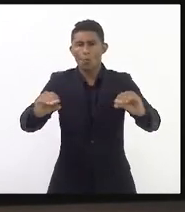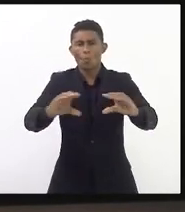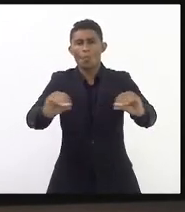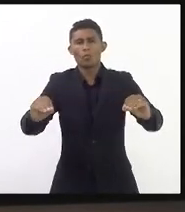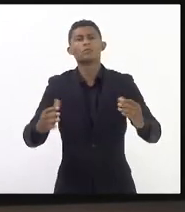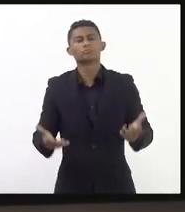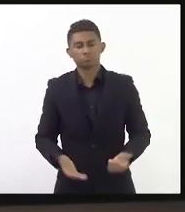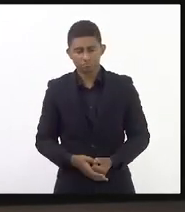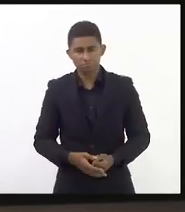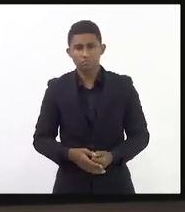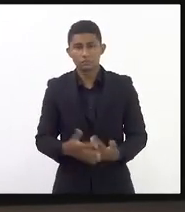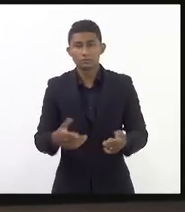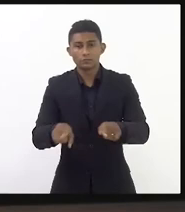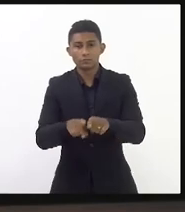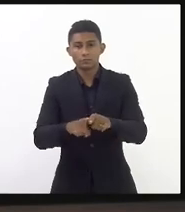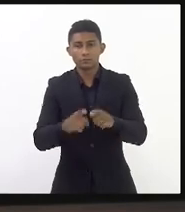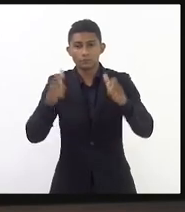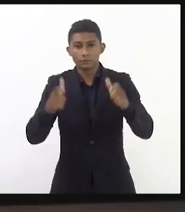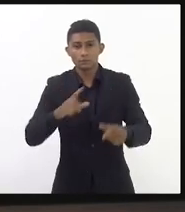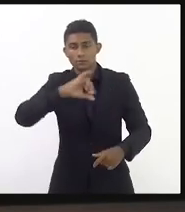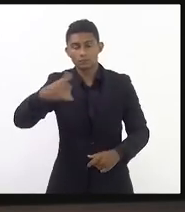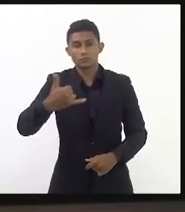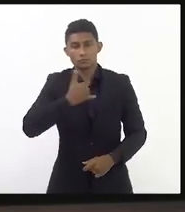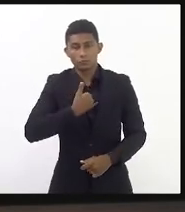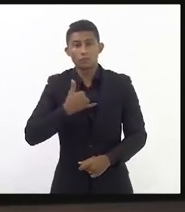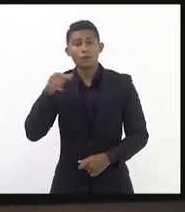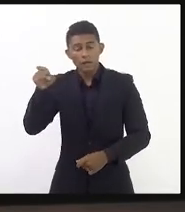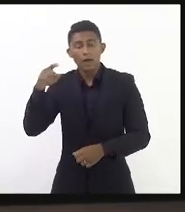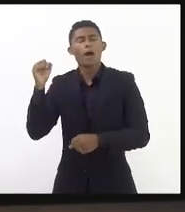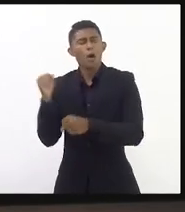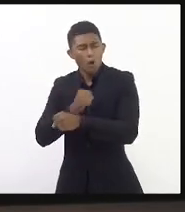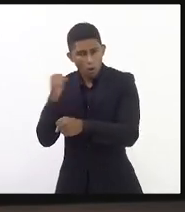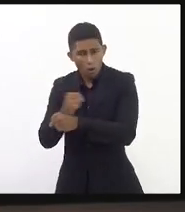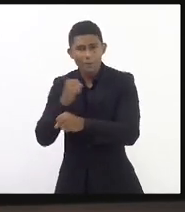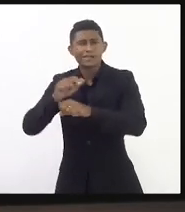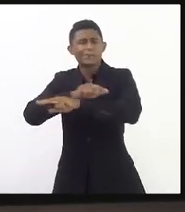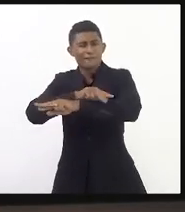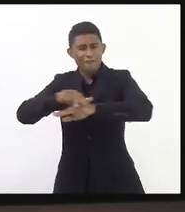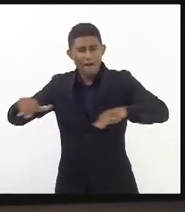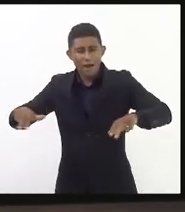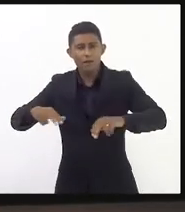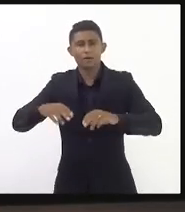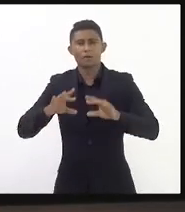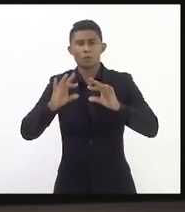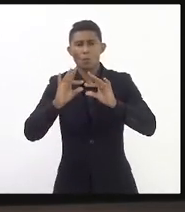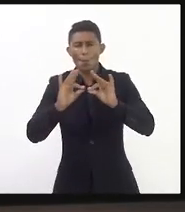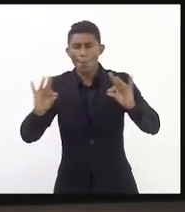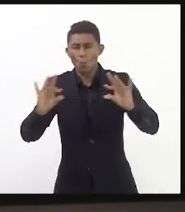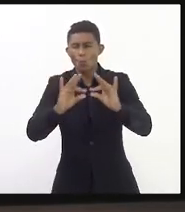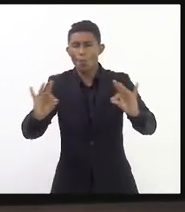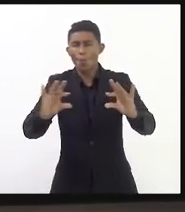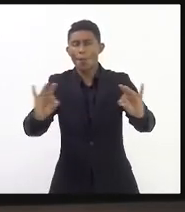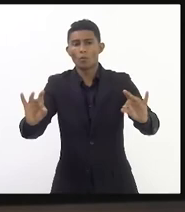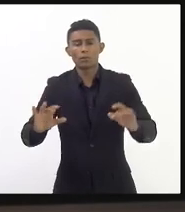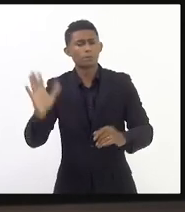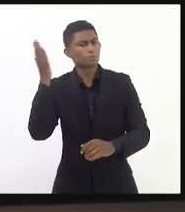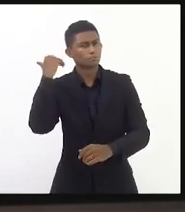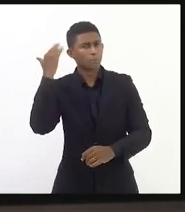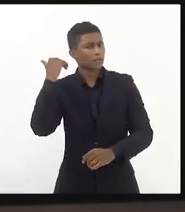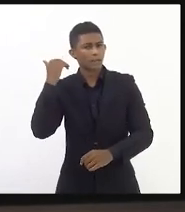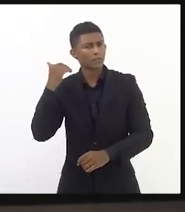tendo obras asfálticas insignificantes que nunca teve desde a época